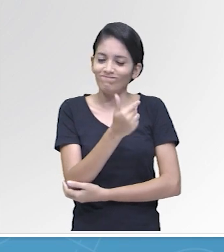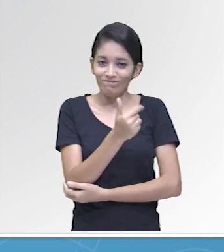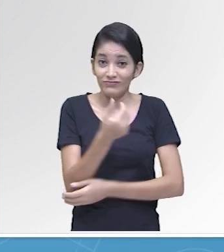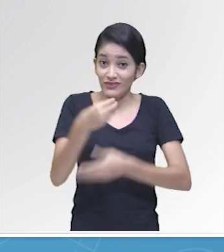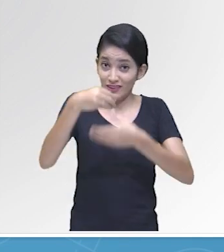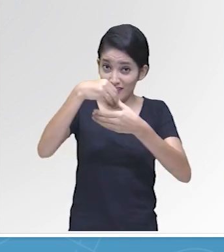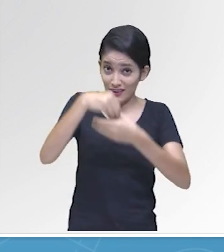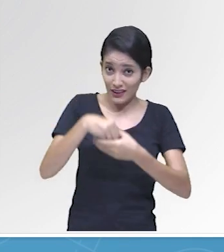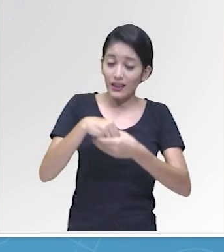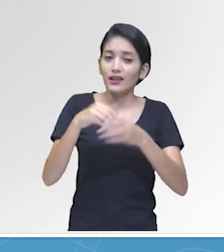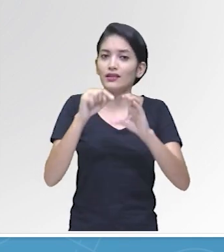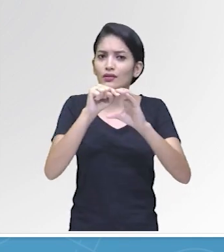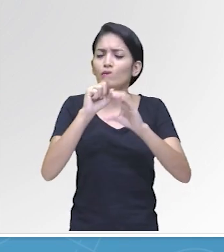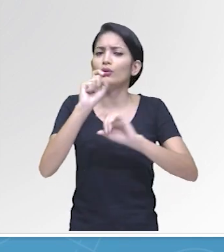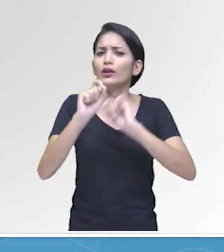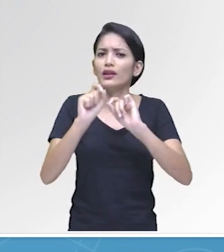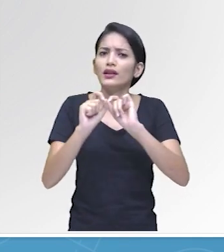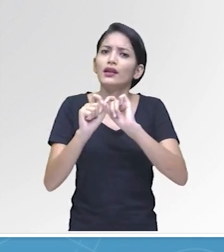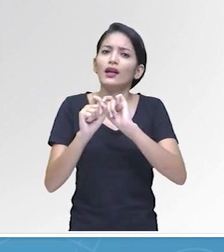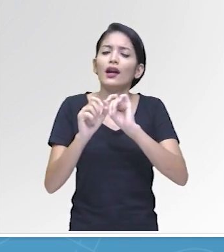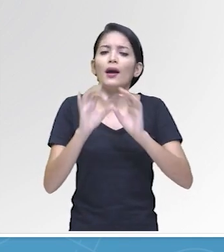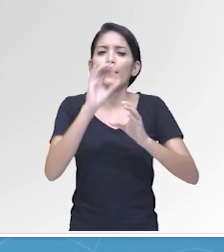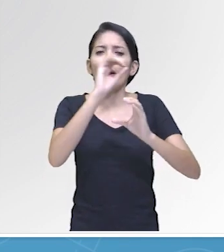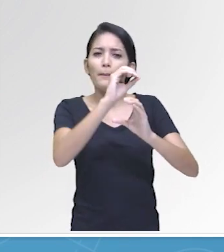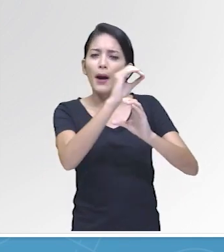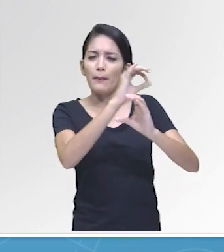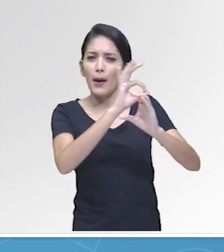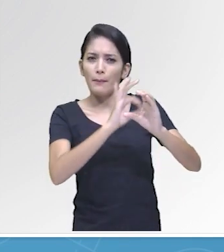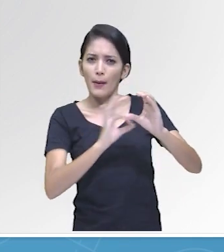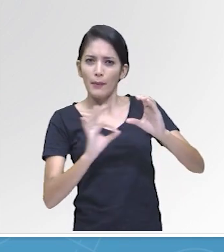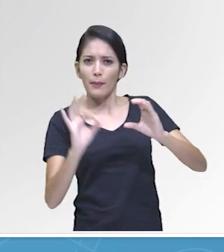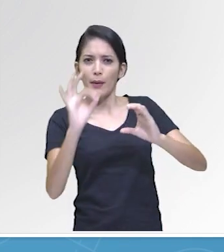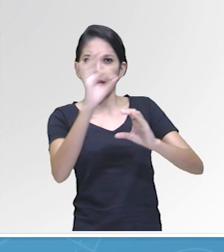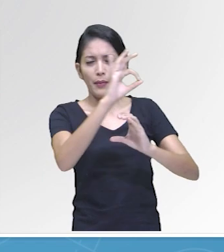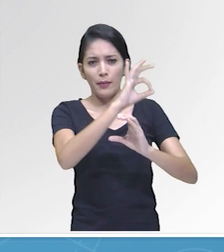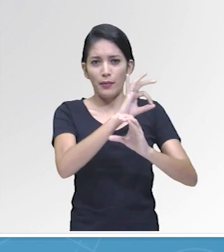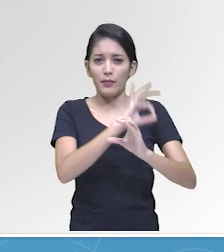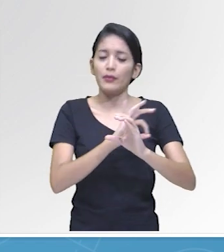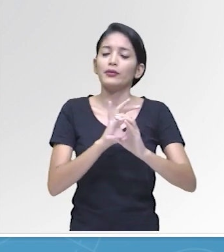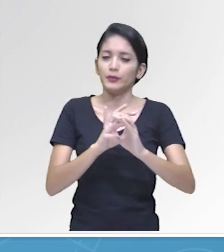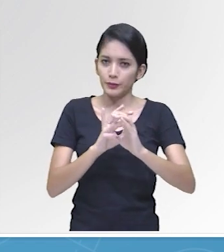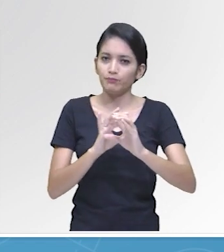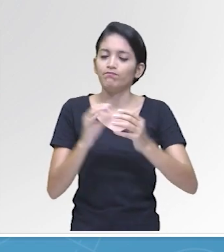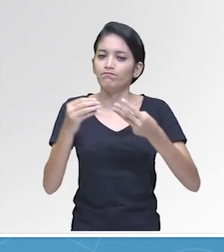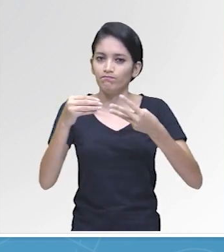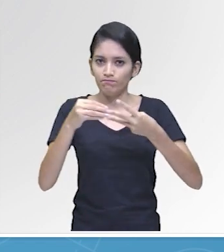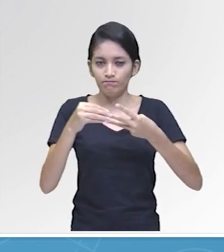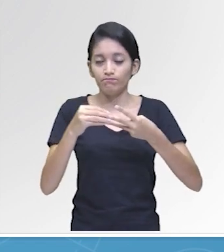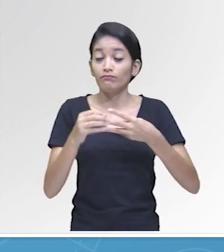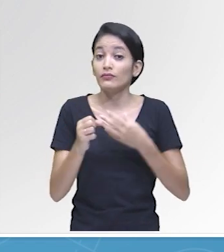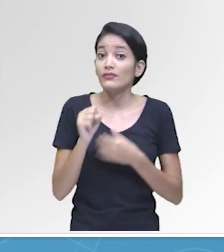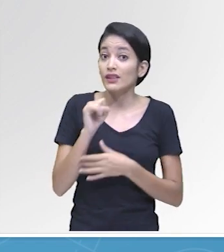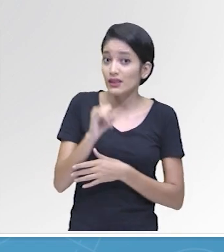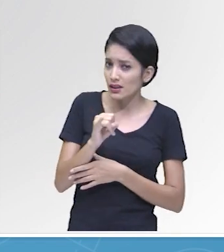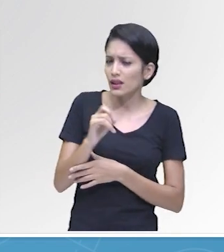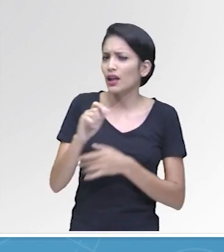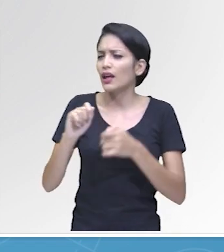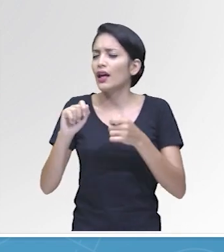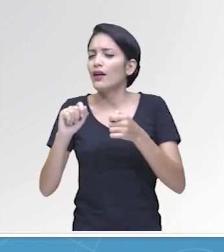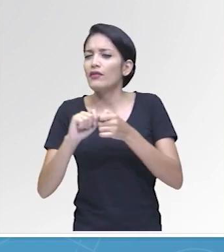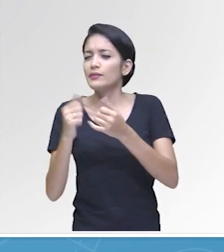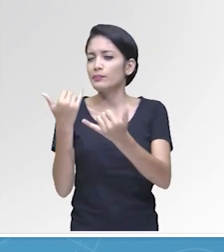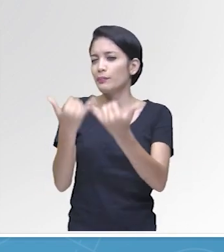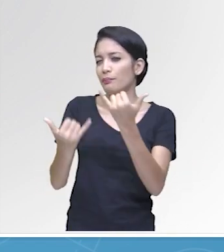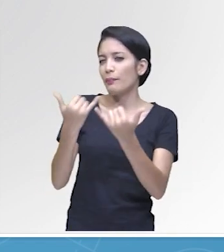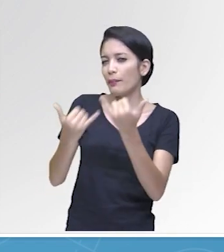dentro do núcleo, ele fica espalhado no meio da célula. Então, se você fez algo parecido